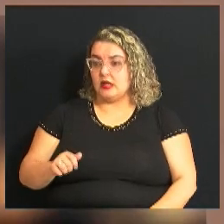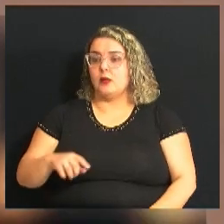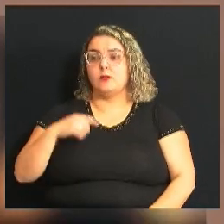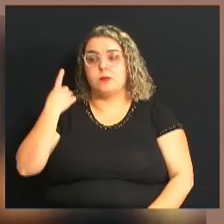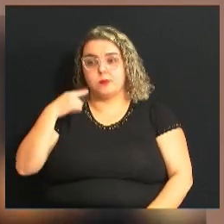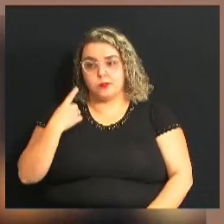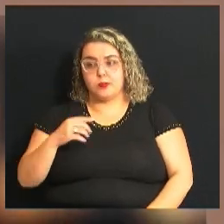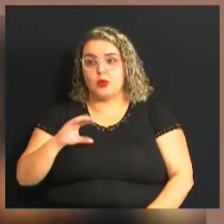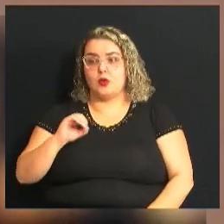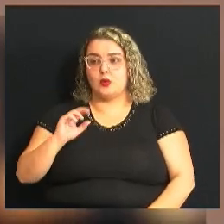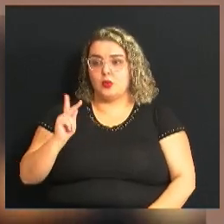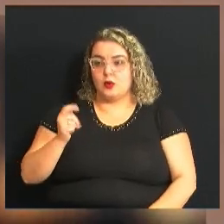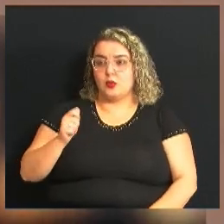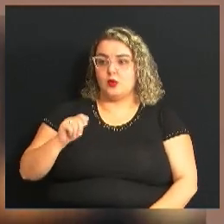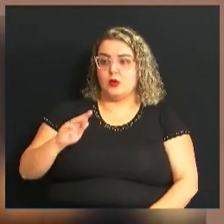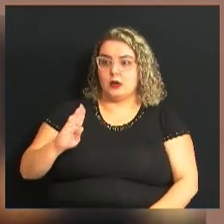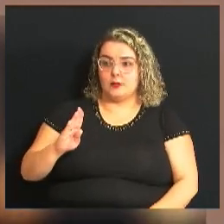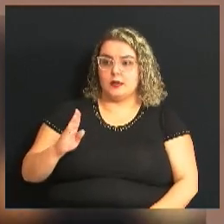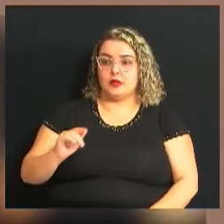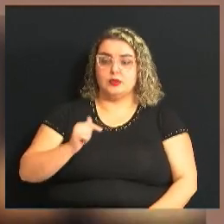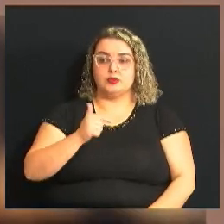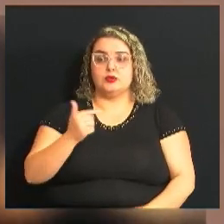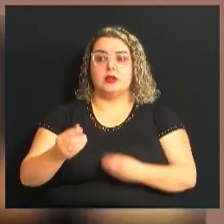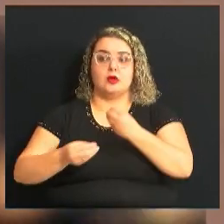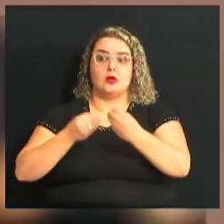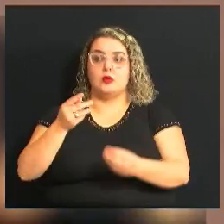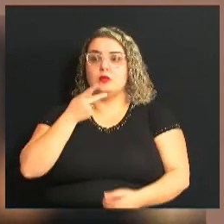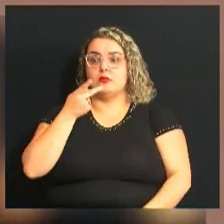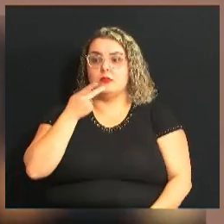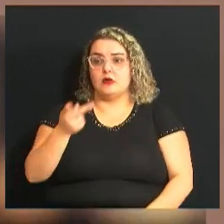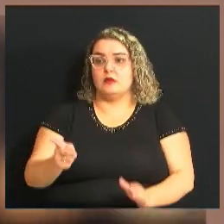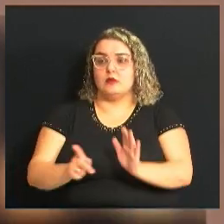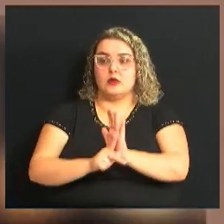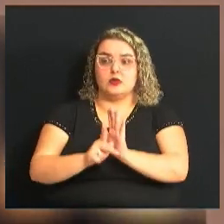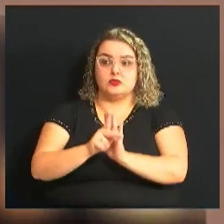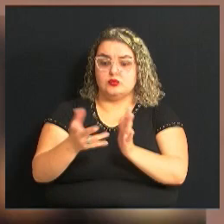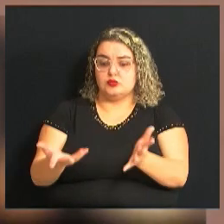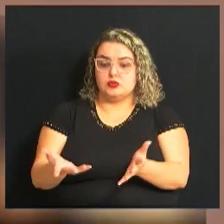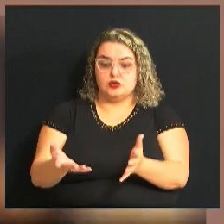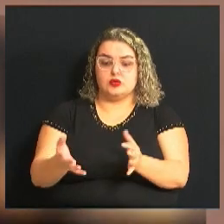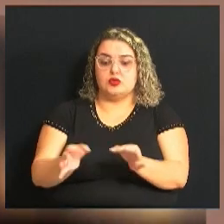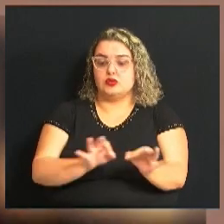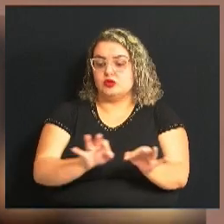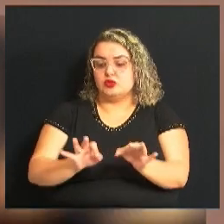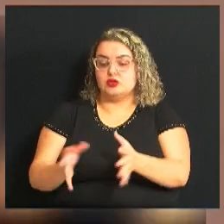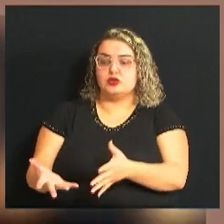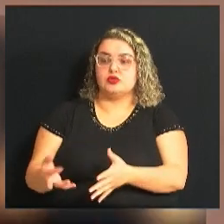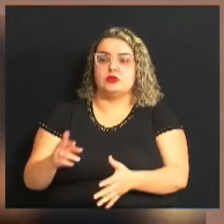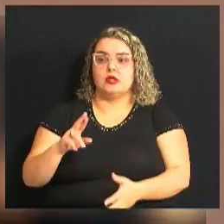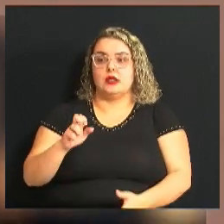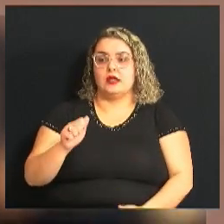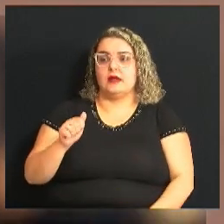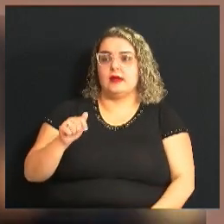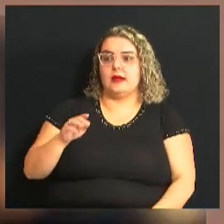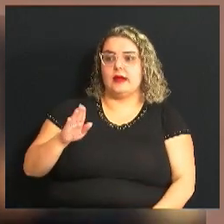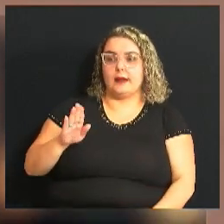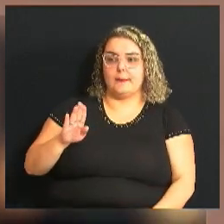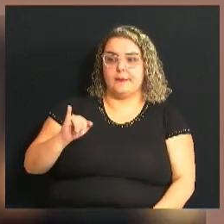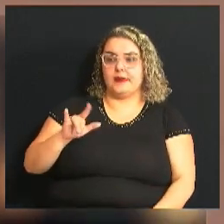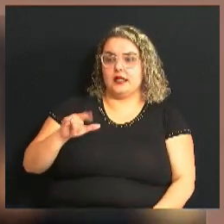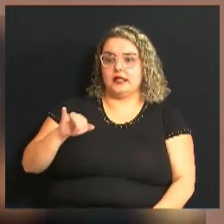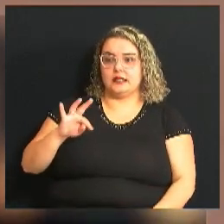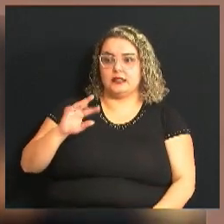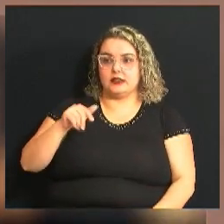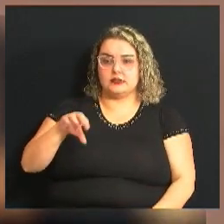da Coab. Não tem como você falar de um projeto de requalificação, reabilitação, que quer que se